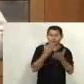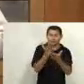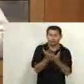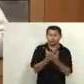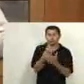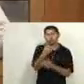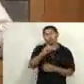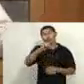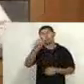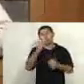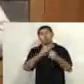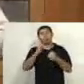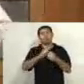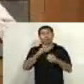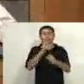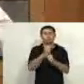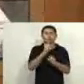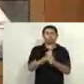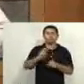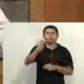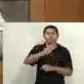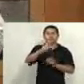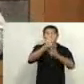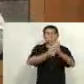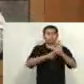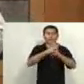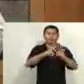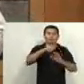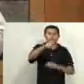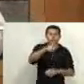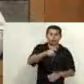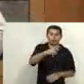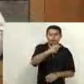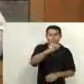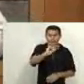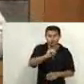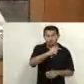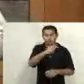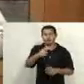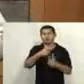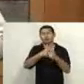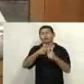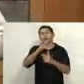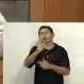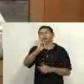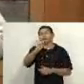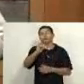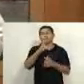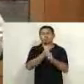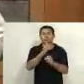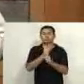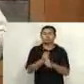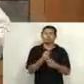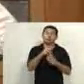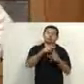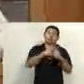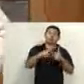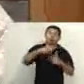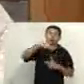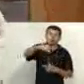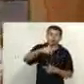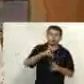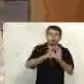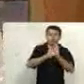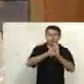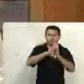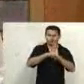1, ou eu faço os cálculos utilizando as tabelas XI menos média elevado ao quadrado vezes FI, a somatória, dividido por N, foi o conceito que